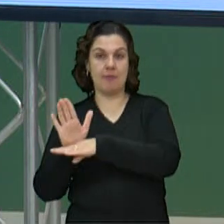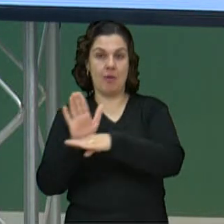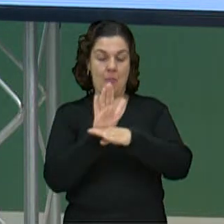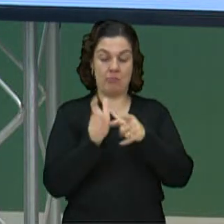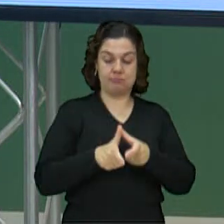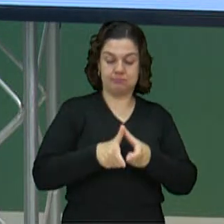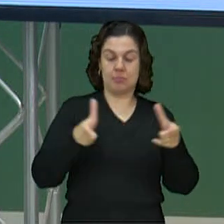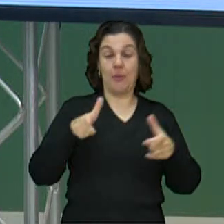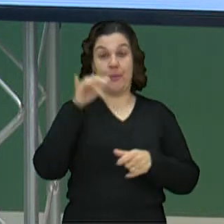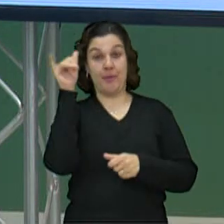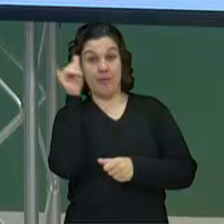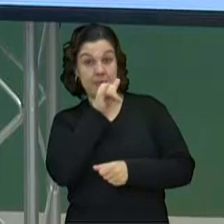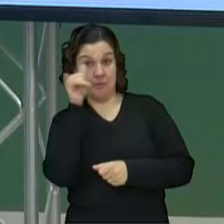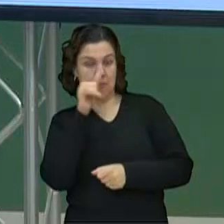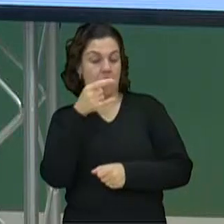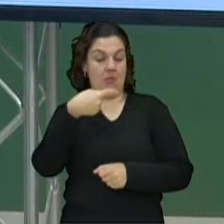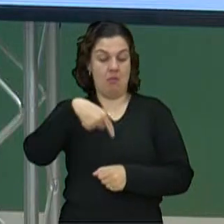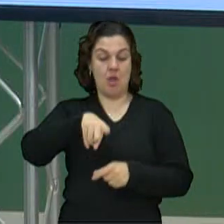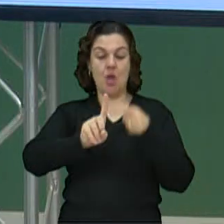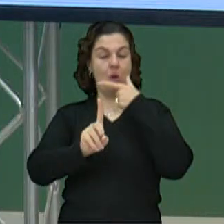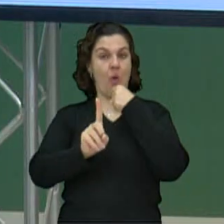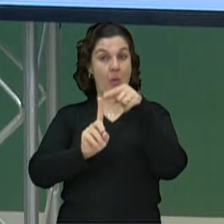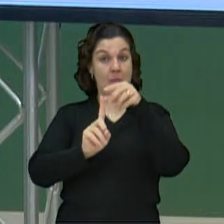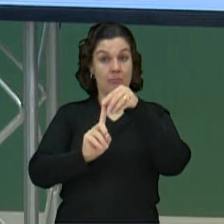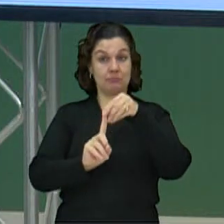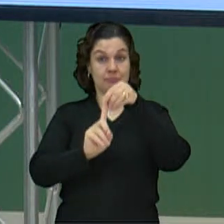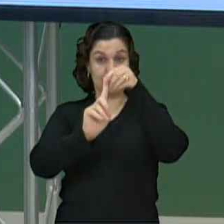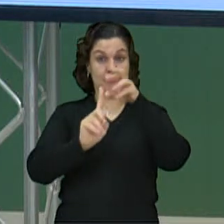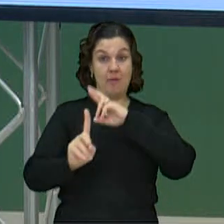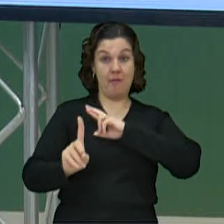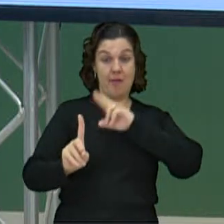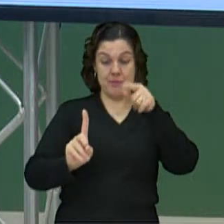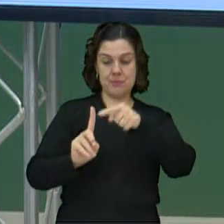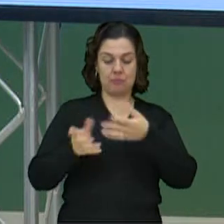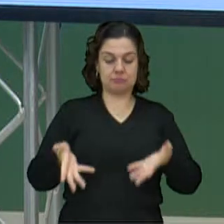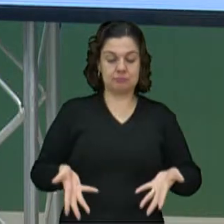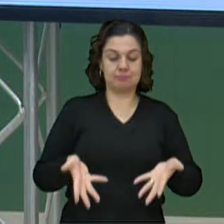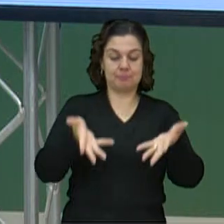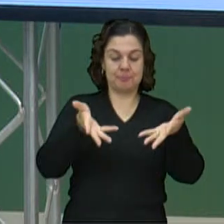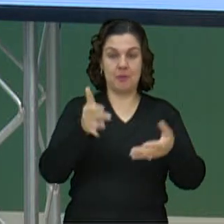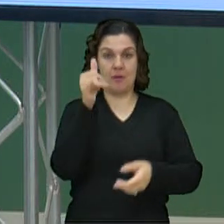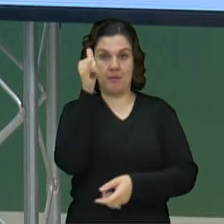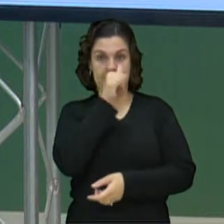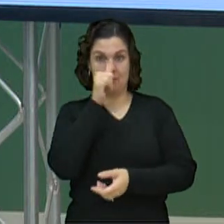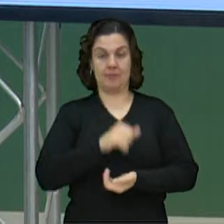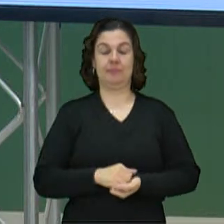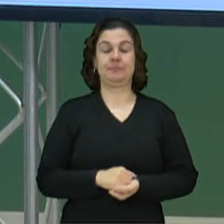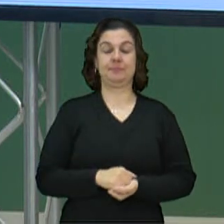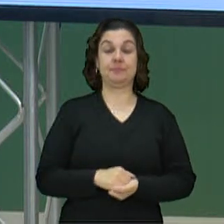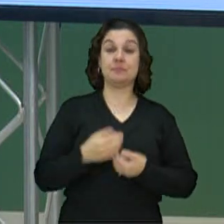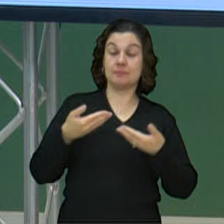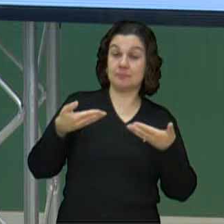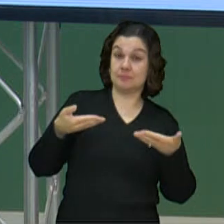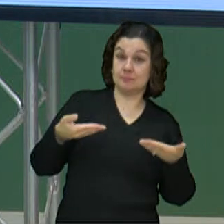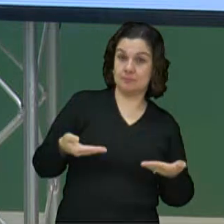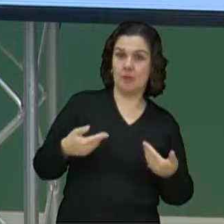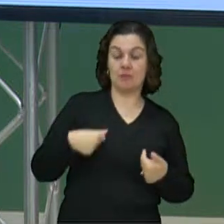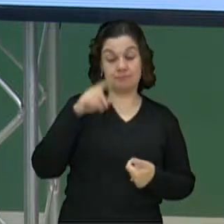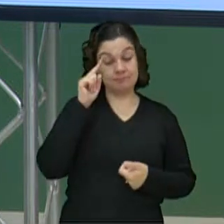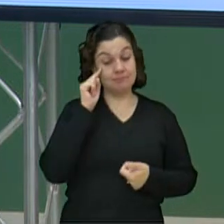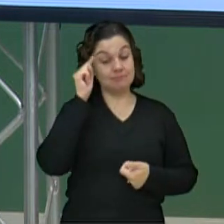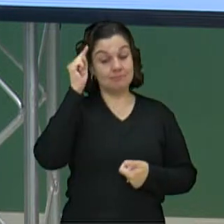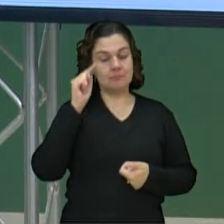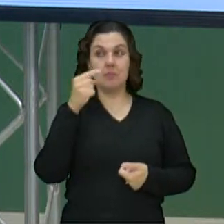da população e de que ele seria o responsável por conduzir o governo da Itália. Então, essa é a intenção dessa